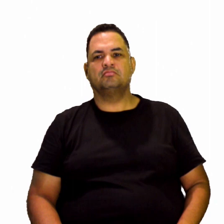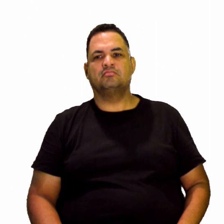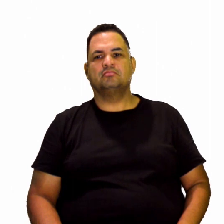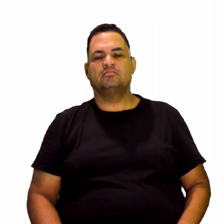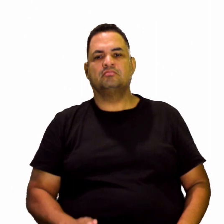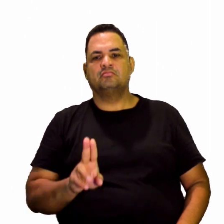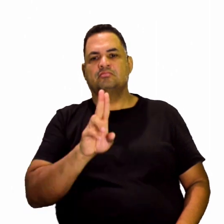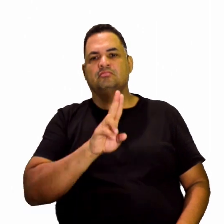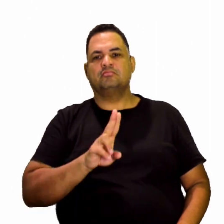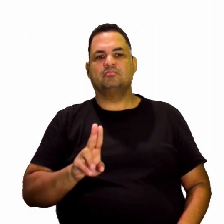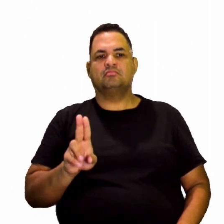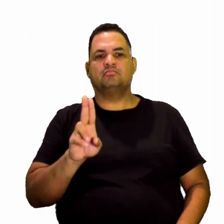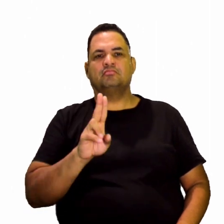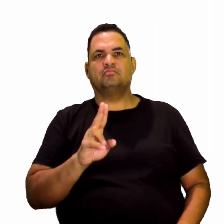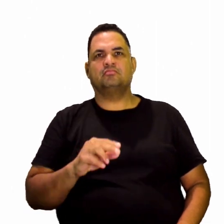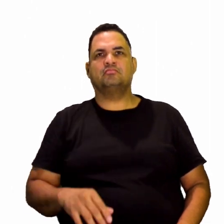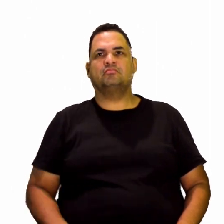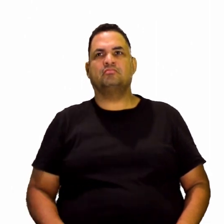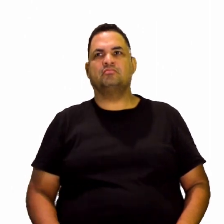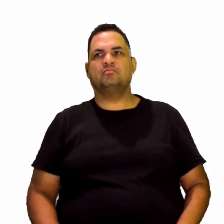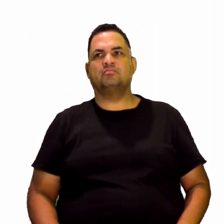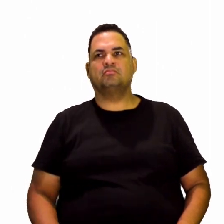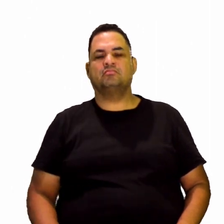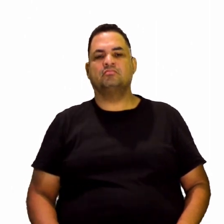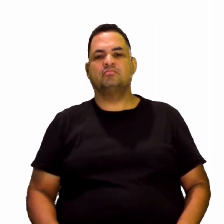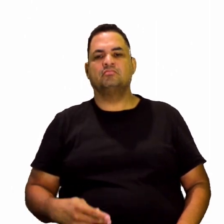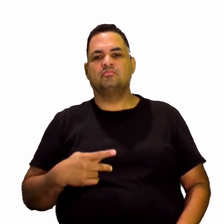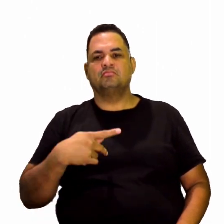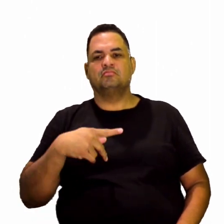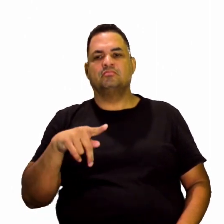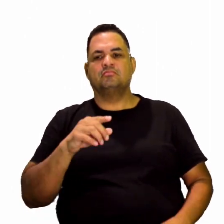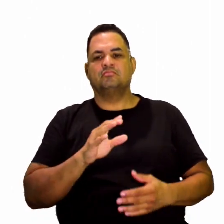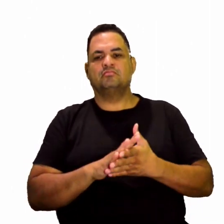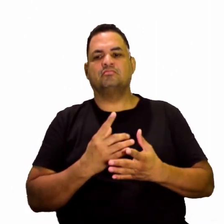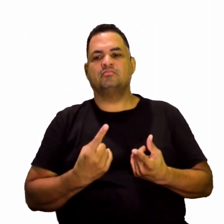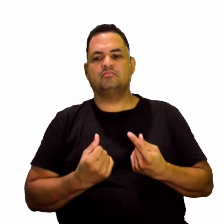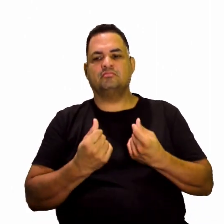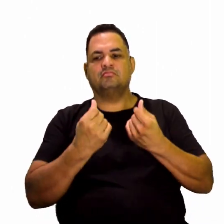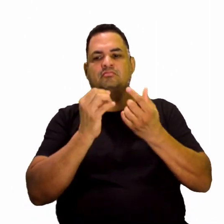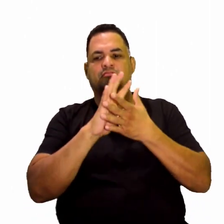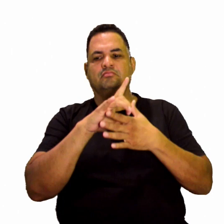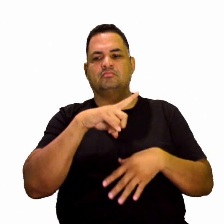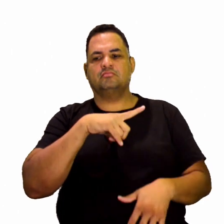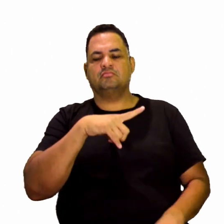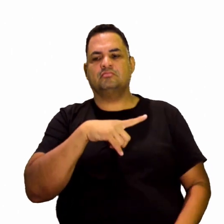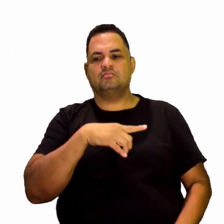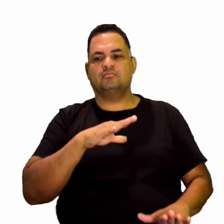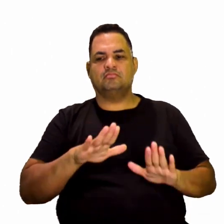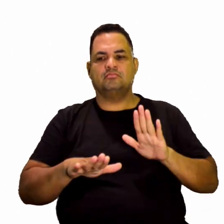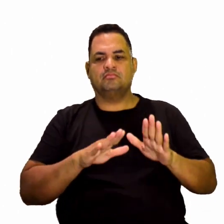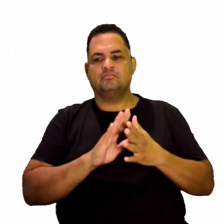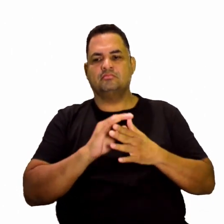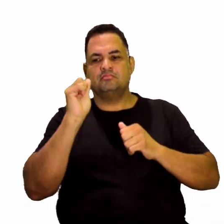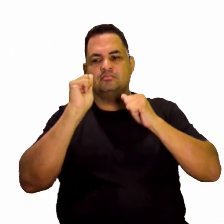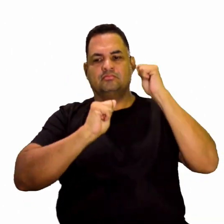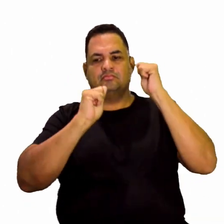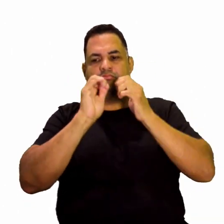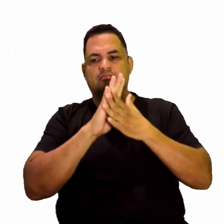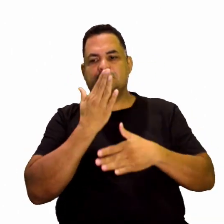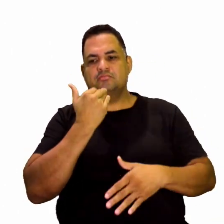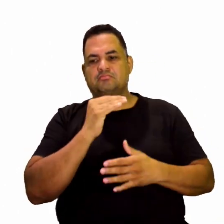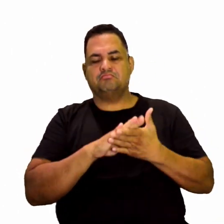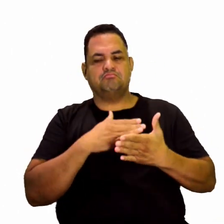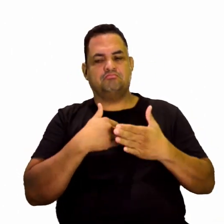é muito utilizado aí, geralmente, para fins até lucrativos, dependendo aí, em termos industriais,